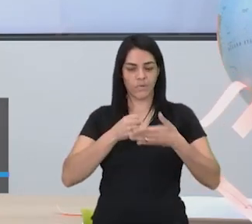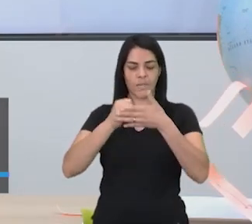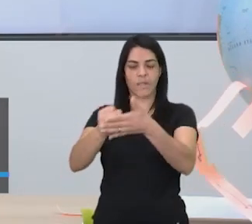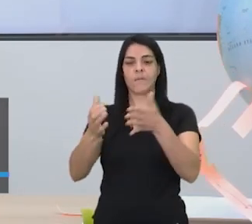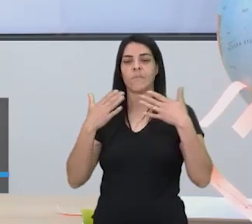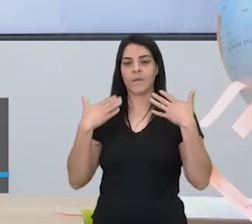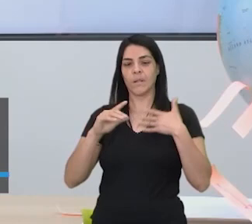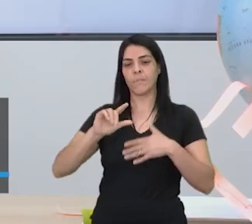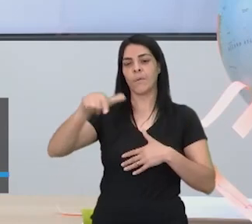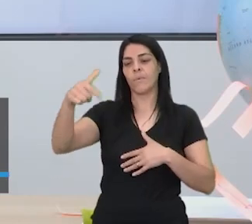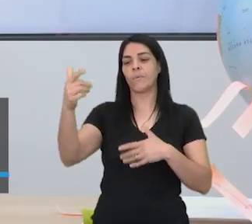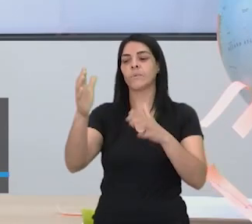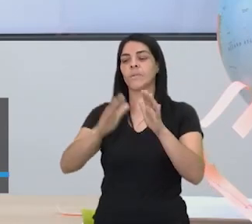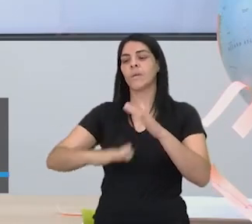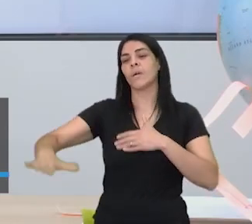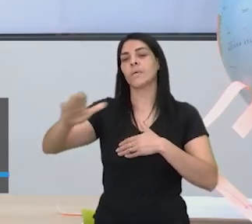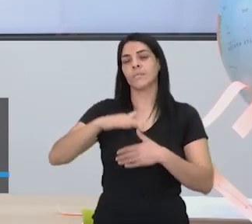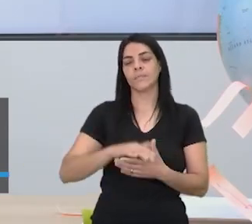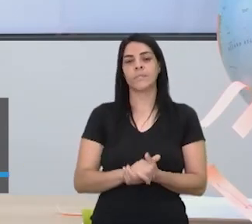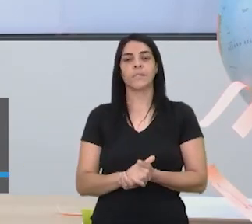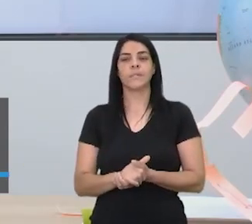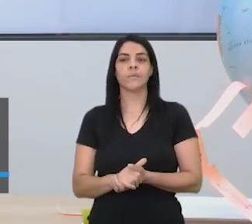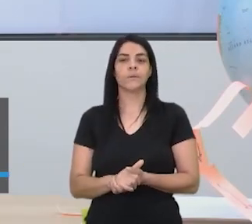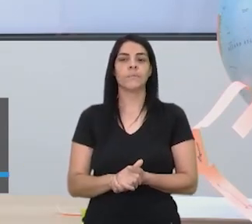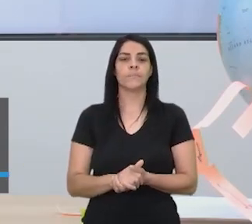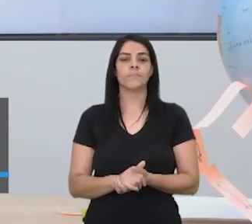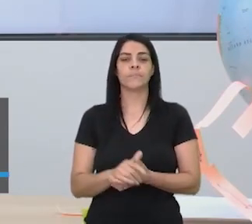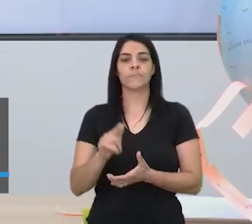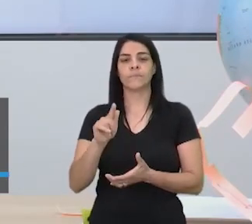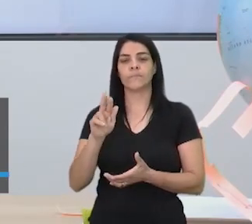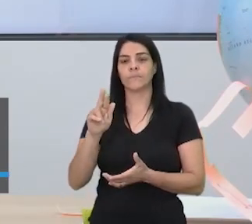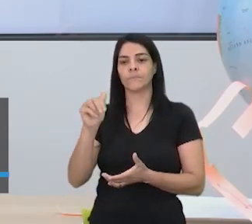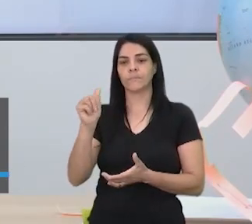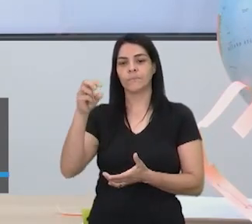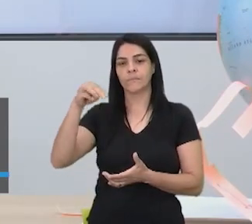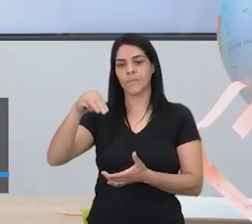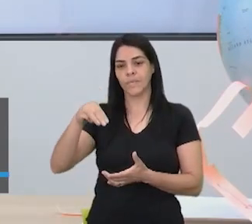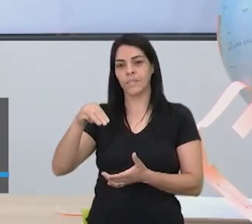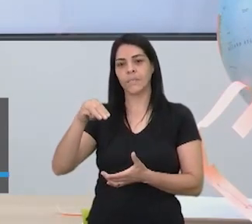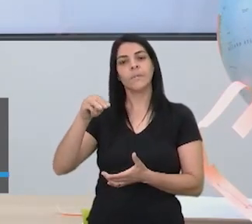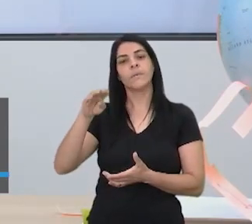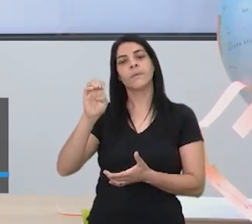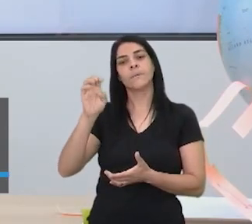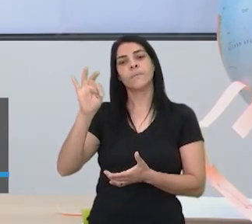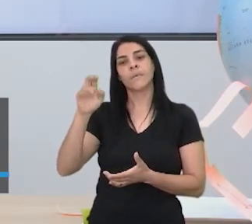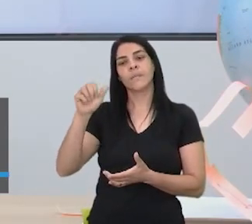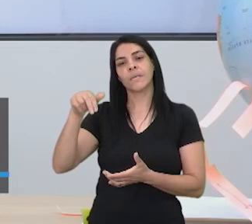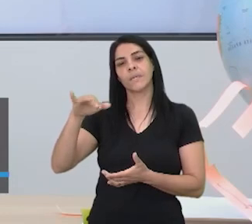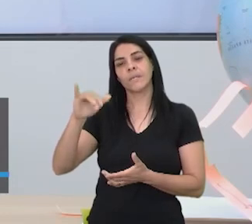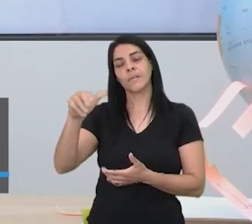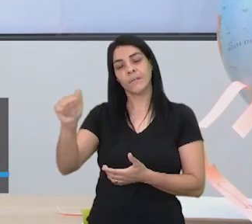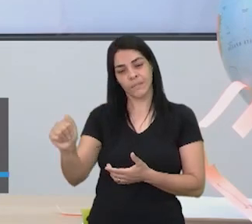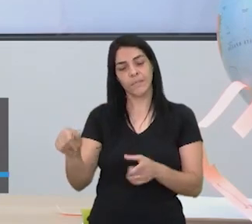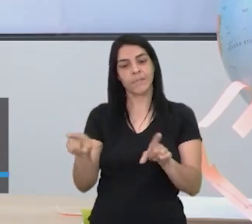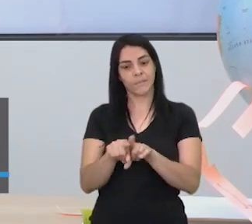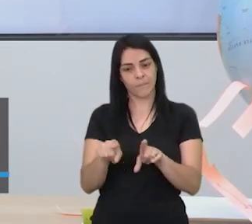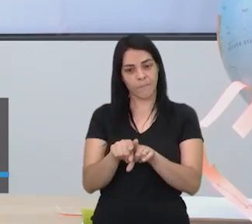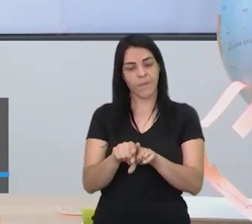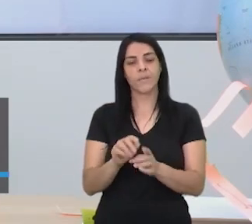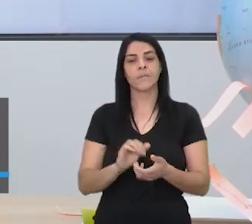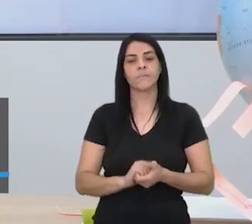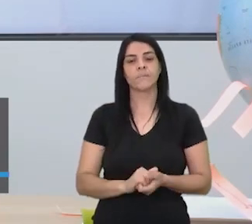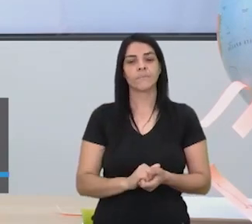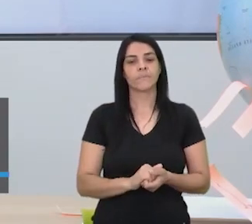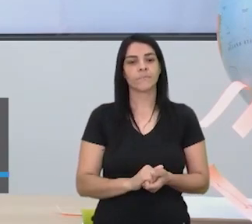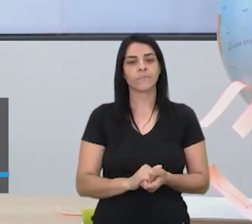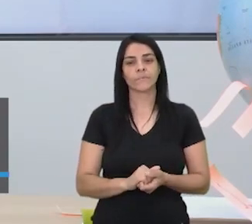regiões. Então, a região da Grã-Bretanha, a região ali da corrente do Golfo, ela muda de nome, né? Quando ela chega ali no